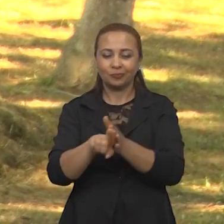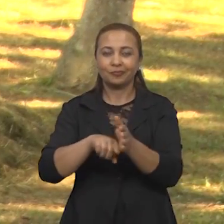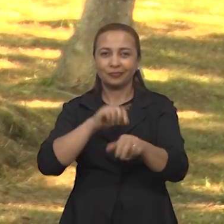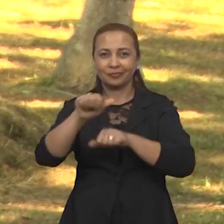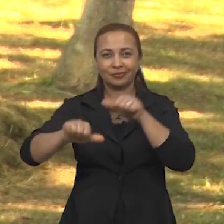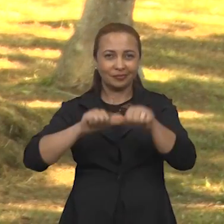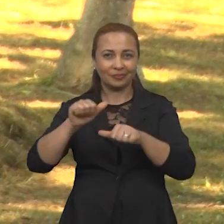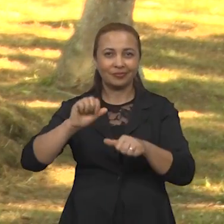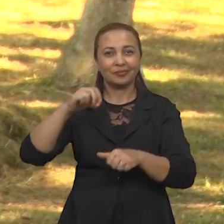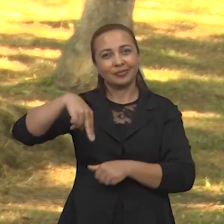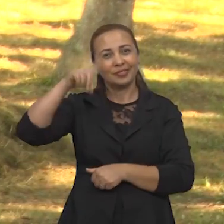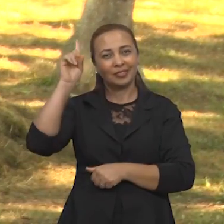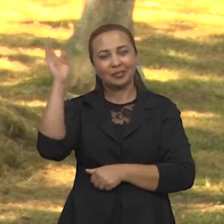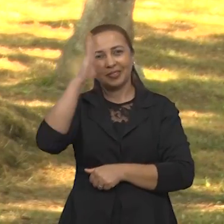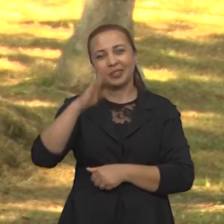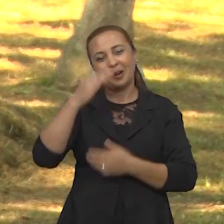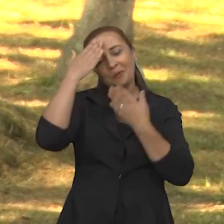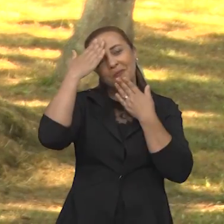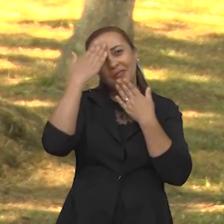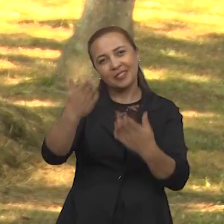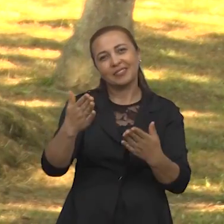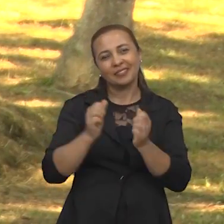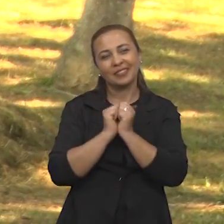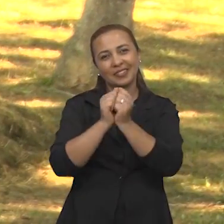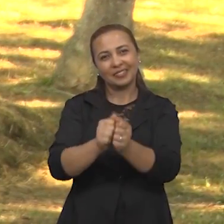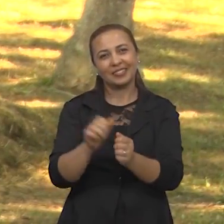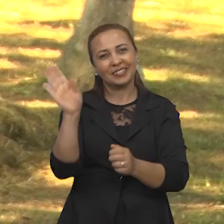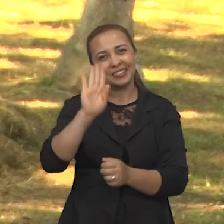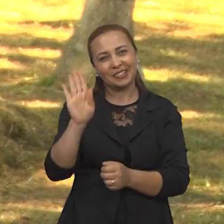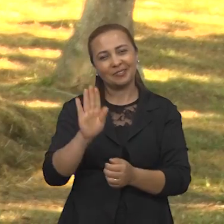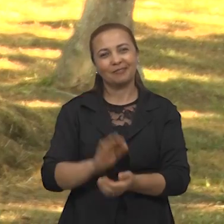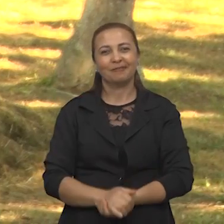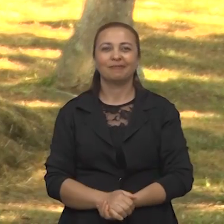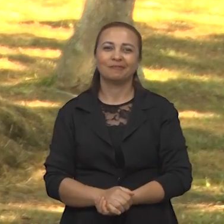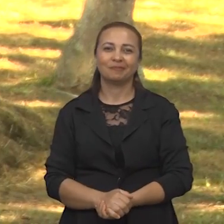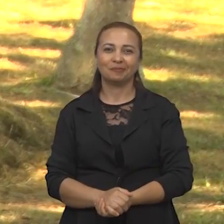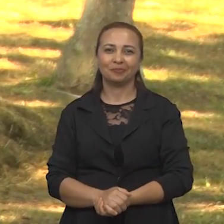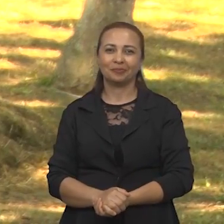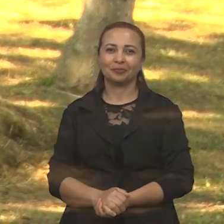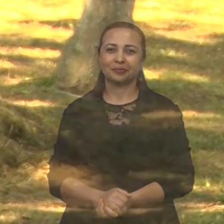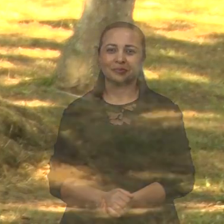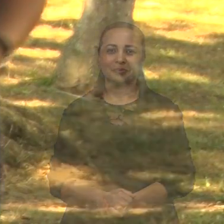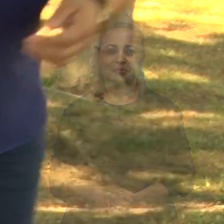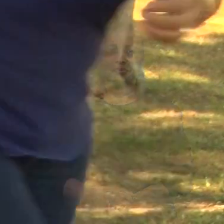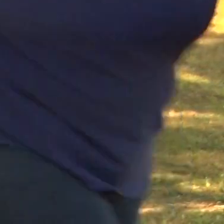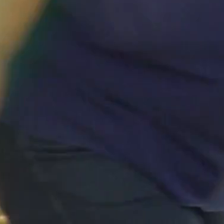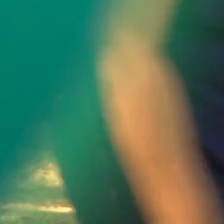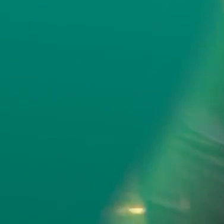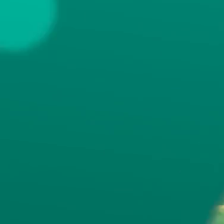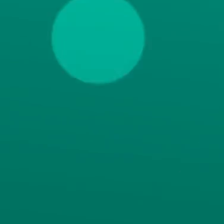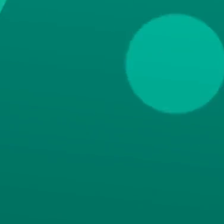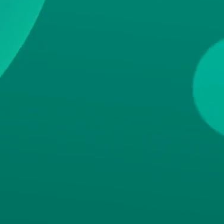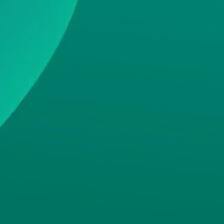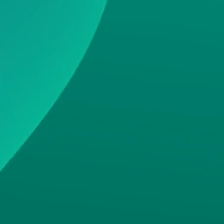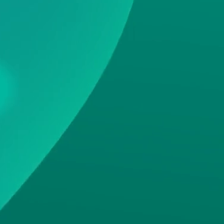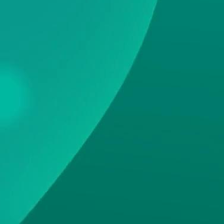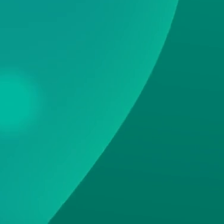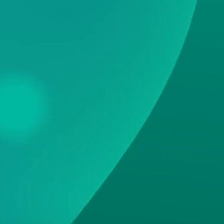desenvolvidas no Nordeste brasileiro. Muito obrigada pela companhia. E até lá! Tchau, tchau,